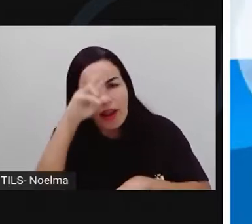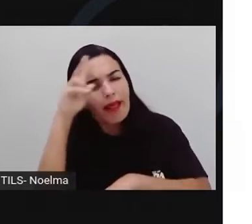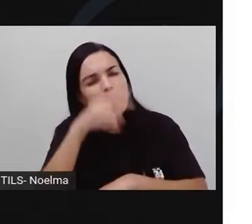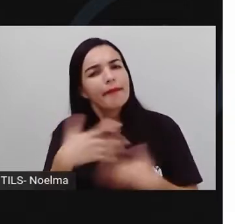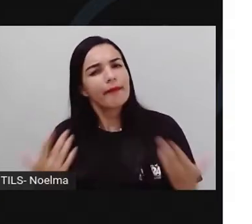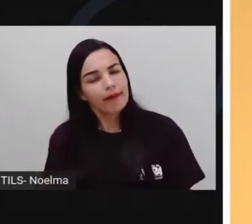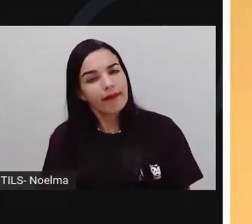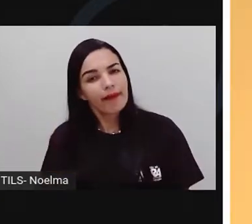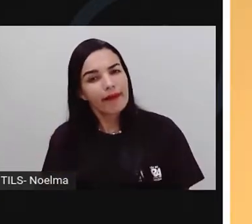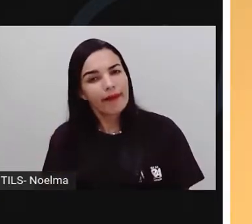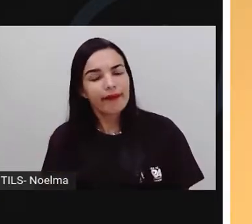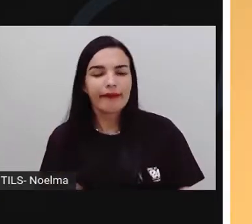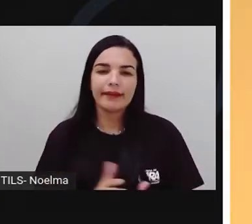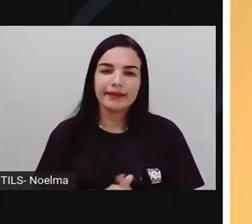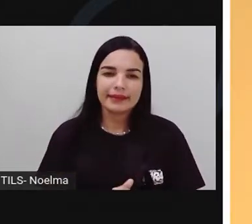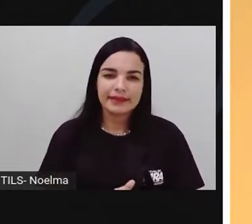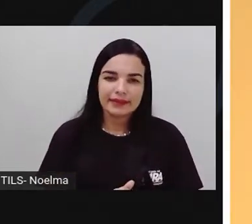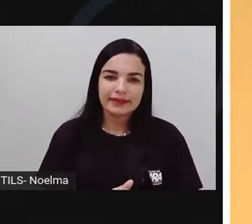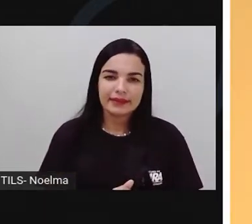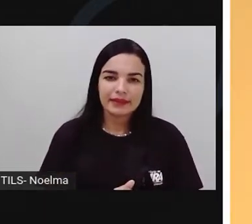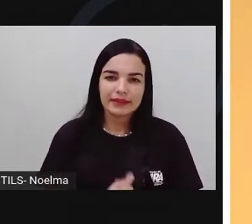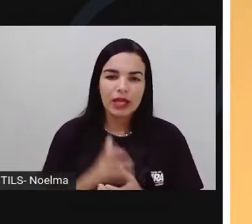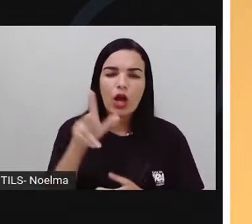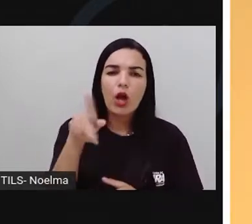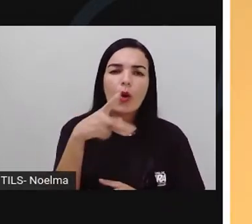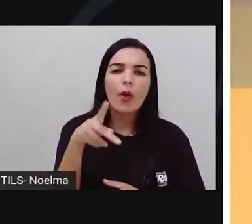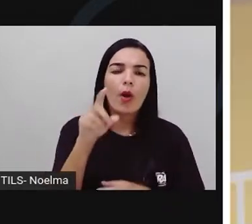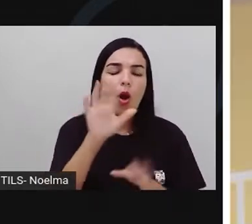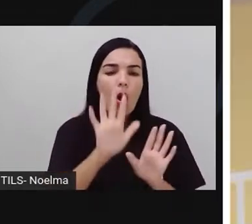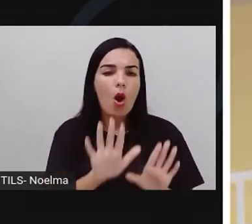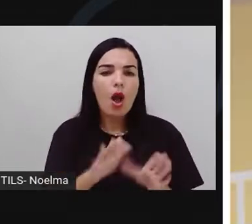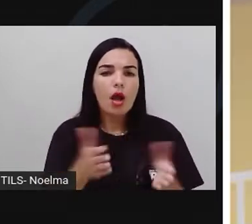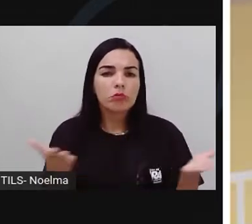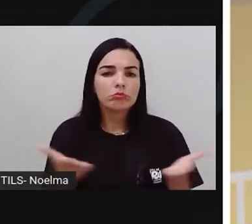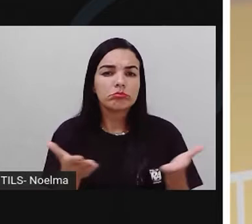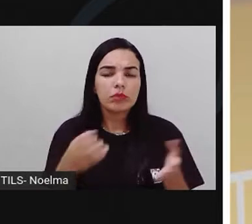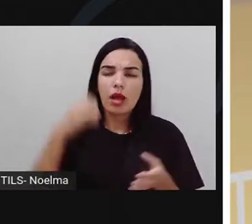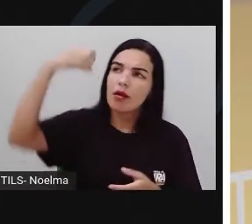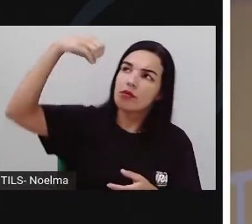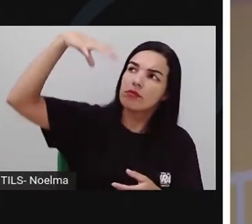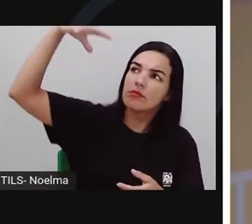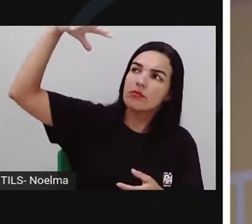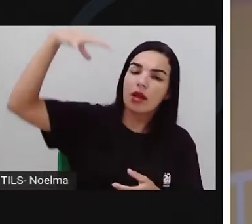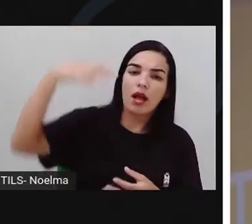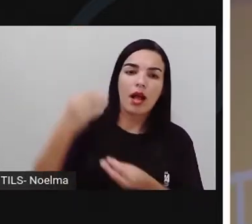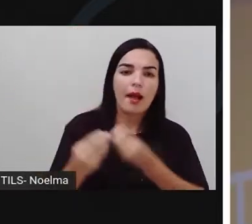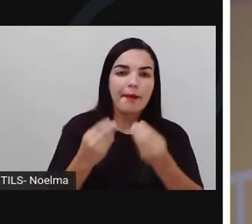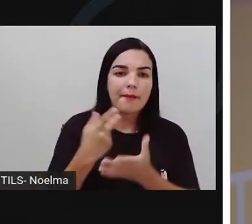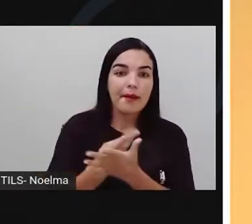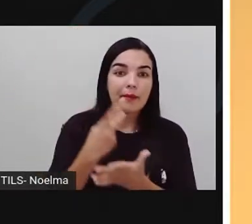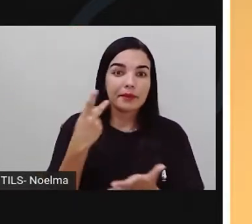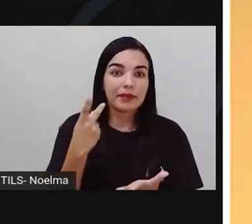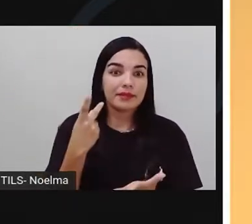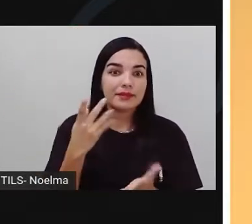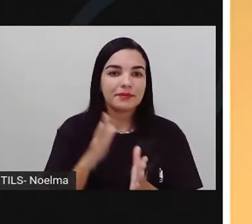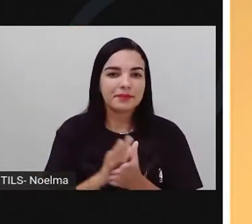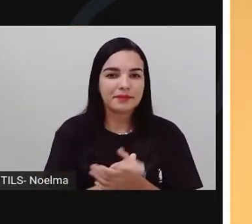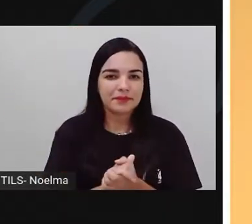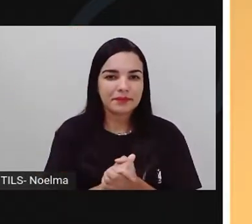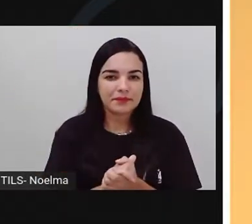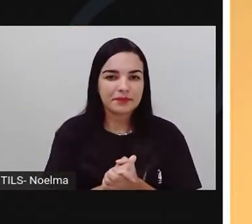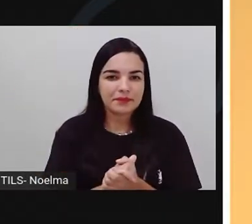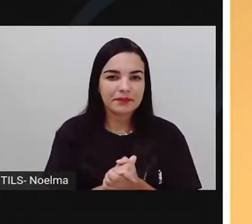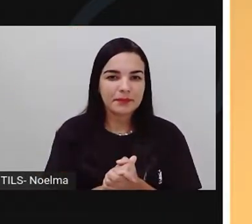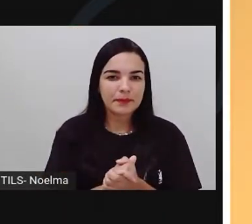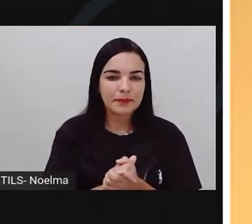a eletricidade? Professora, hoje no pátio ficamos sem luz. Não ficamos sem luz, só queimou a lâmpada. O que